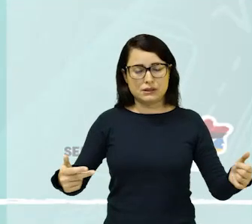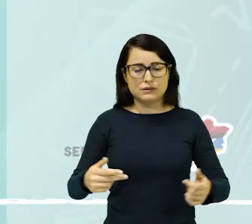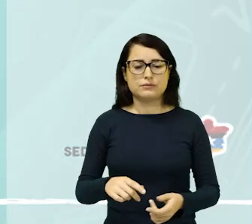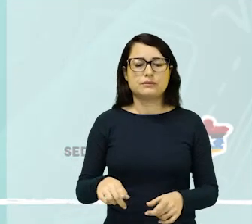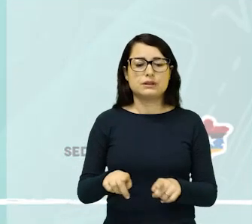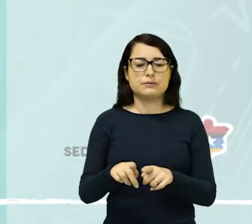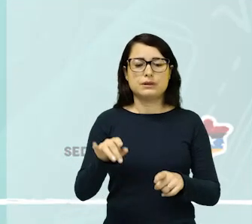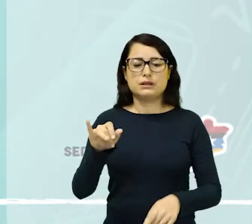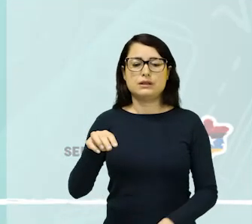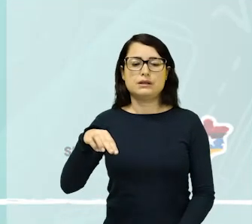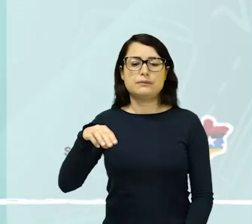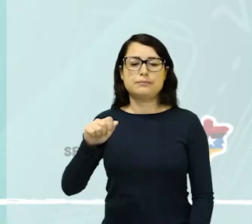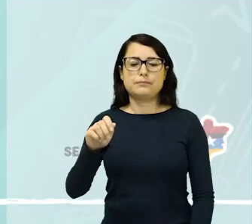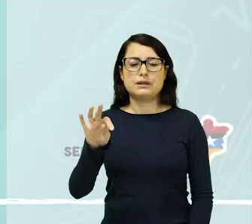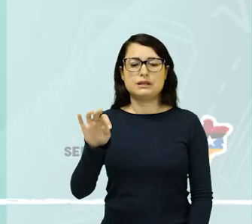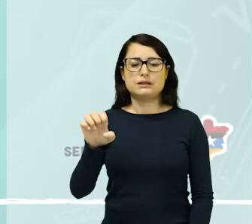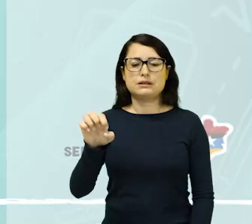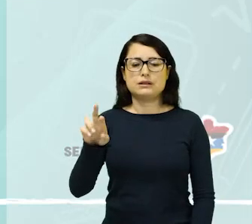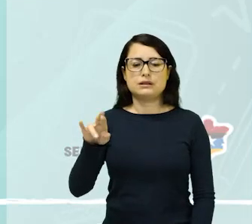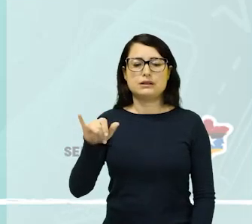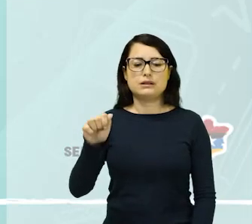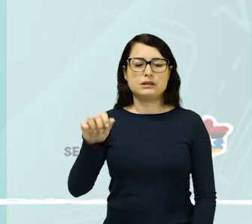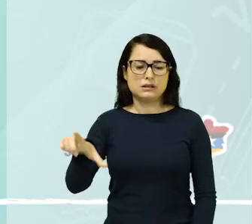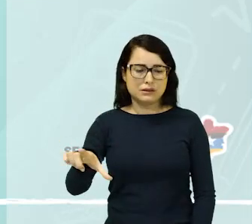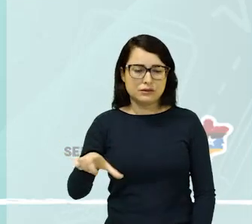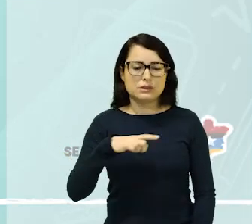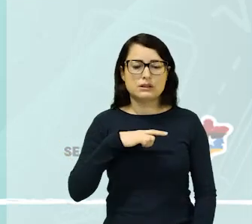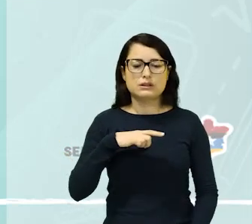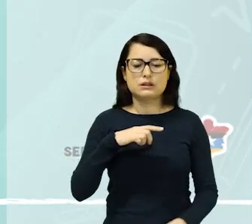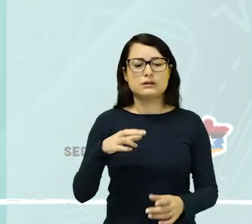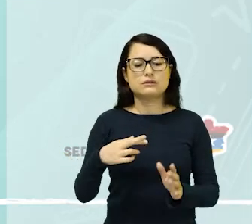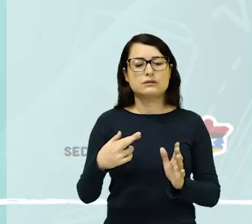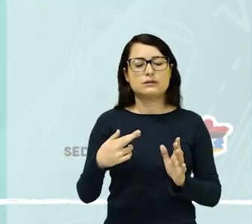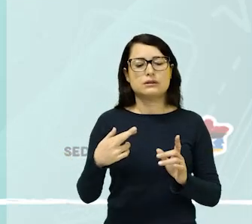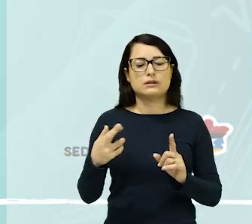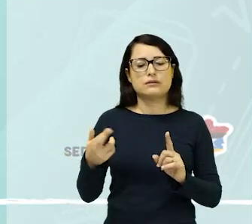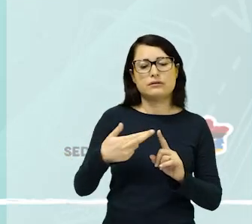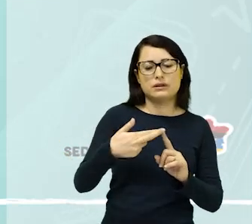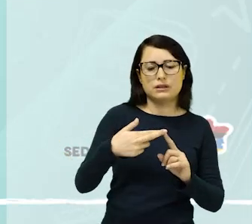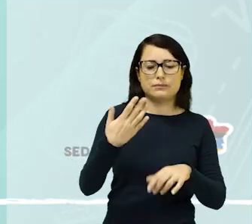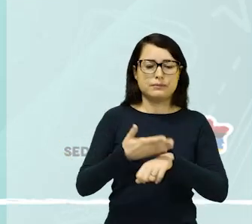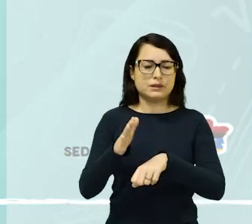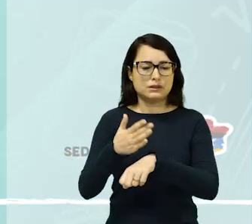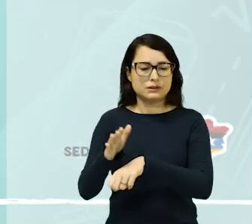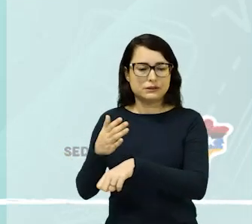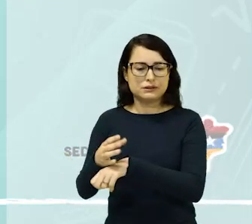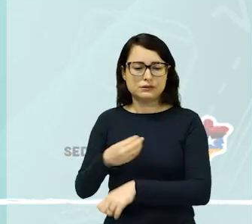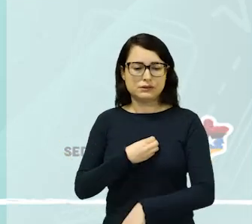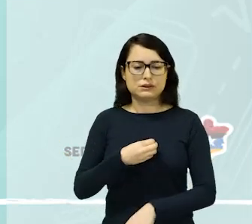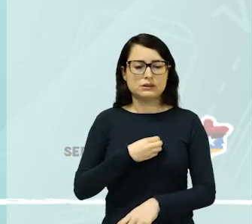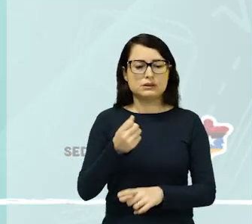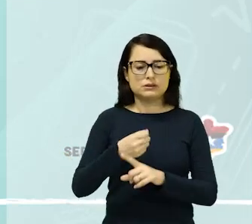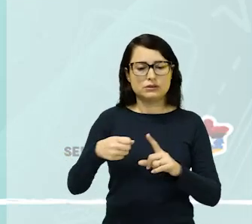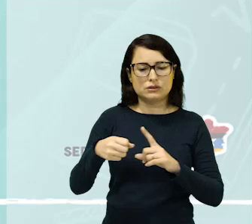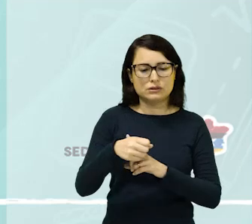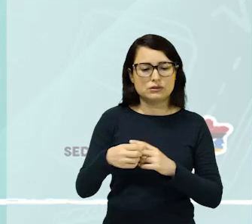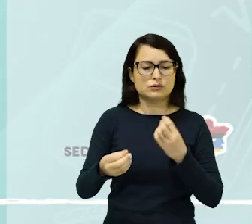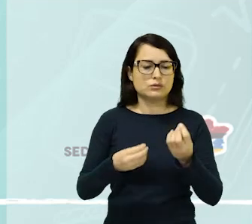refere a práticas e domínios da vida social, que podem ser encontrados em saberes, ofícios, modos de